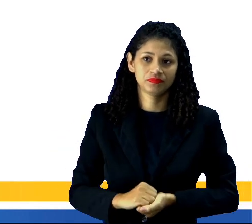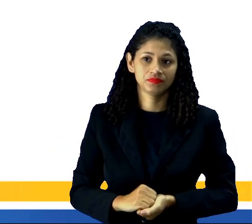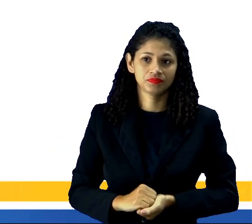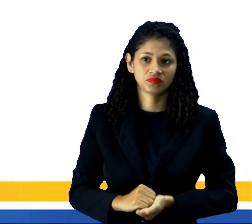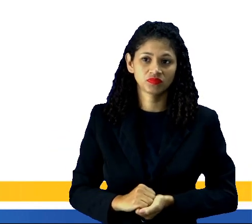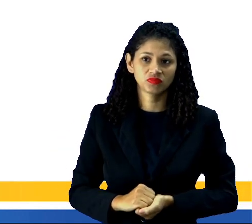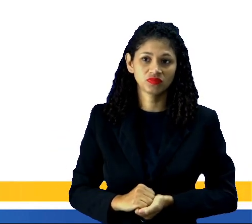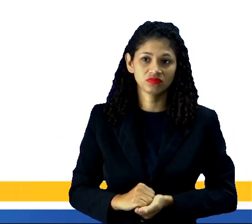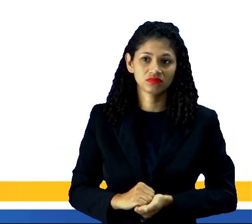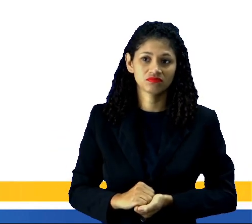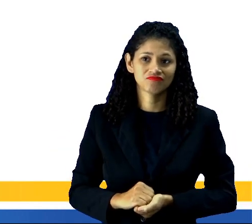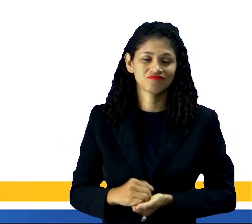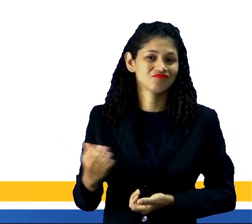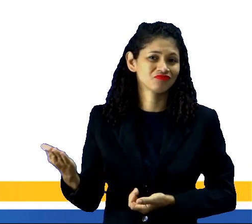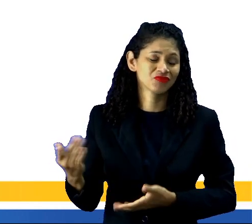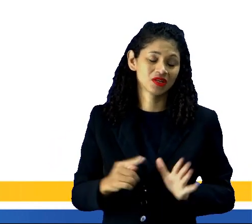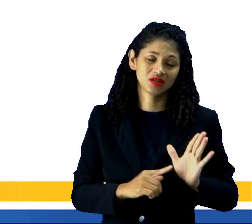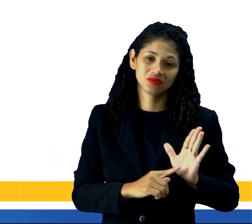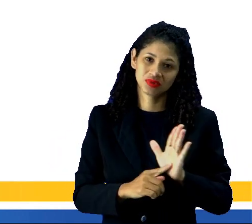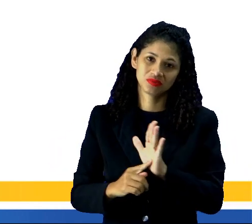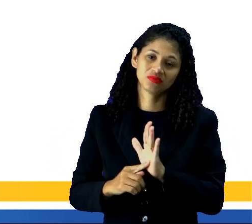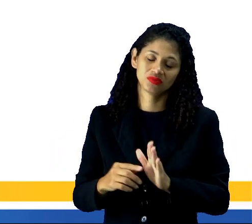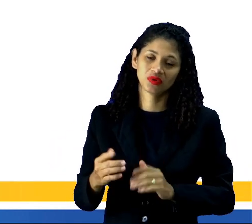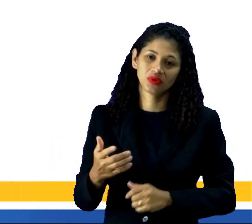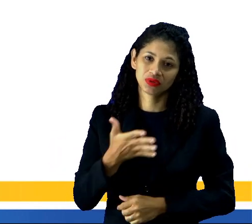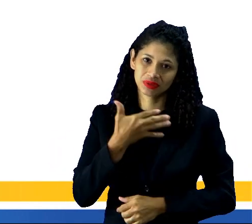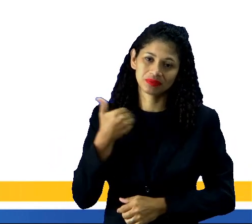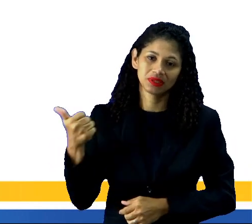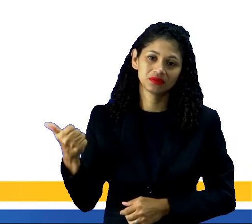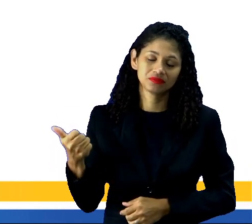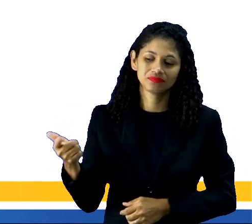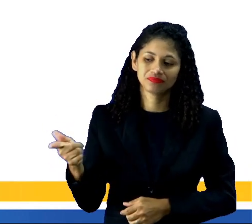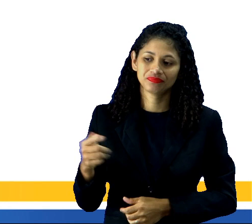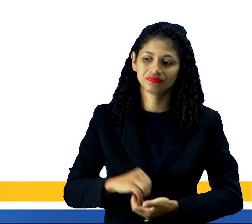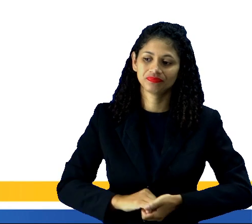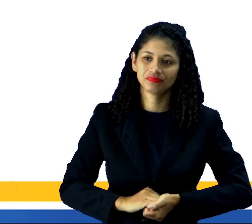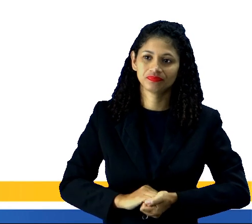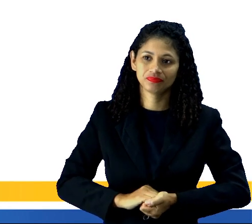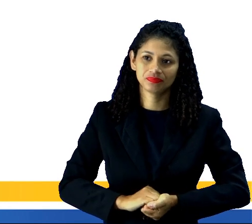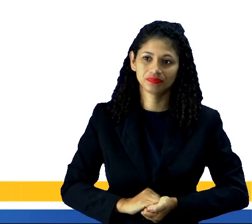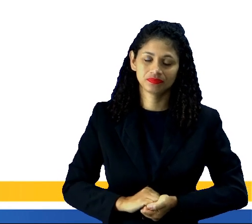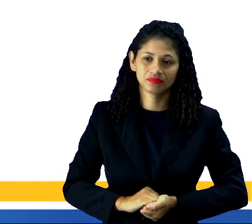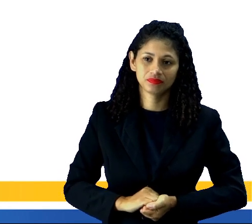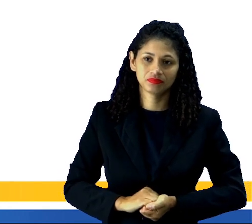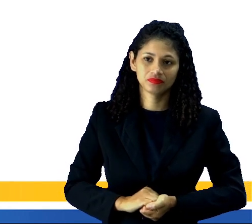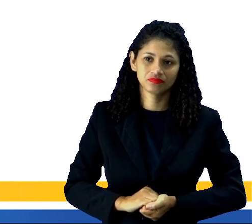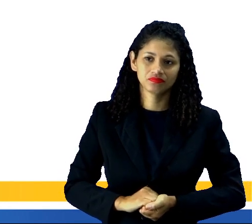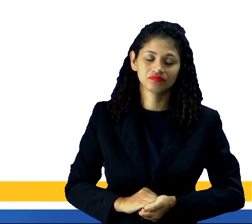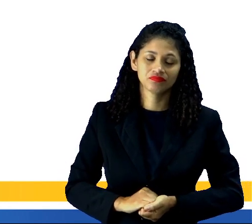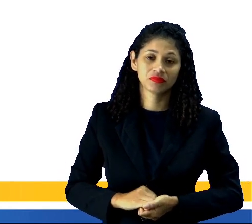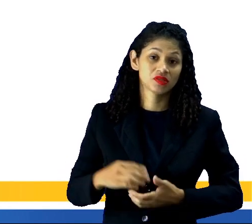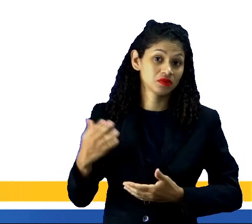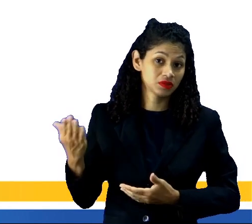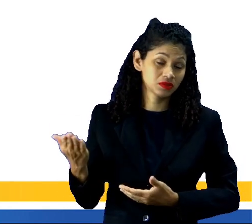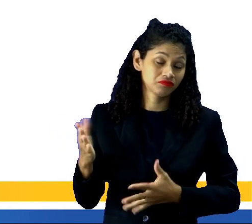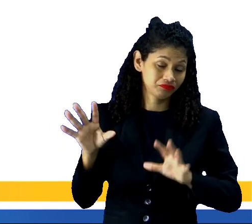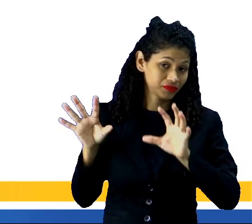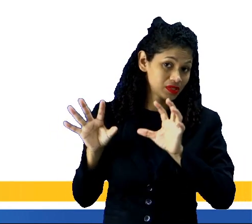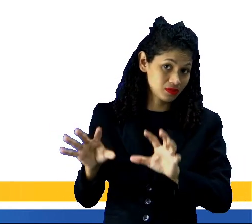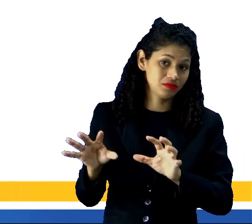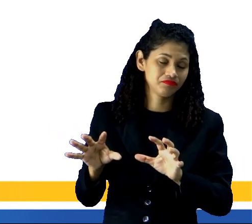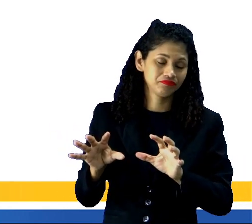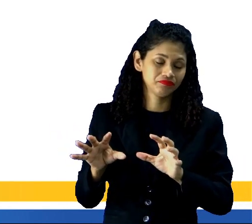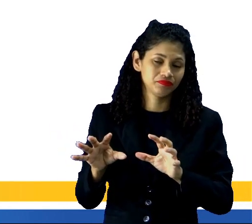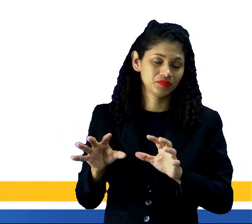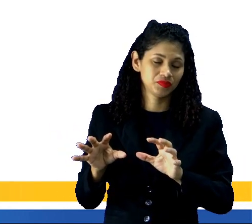Aí a gravura um pouco mais destacadas, né. Então era nessas péssimas condições que era feito o tráfico de pessoas